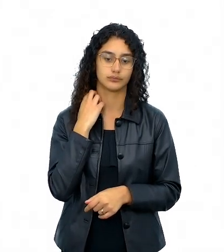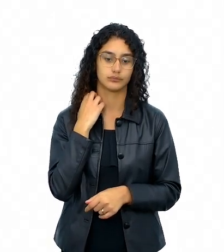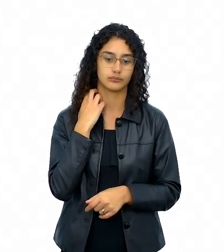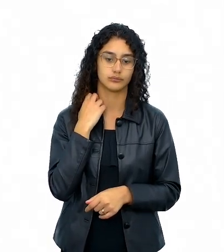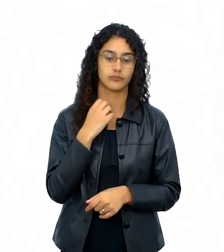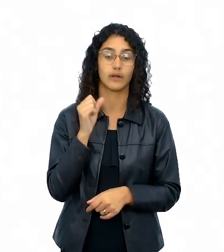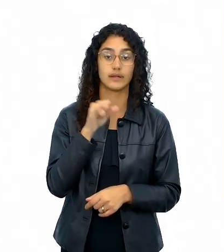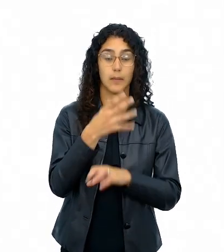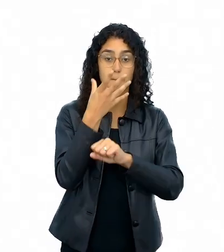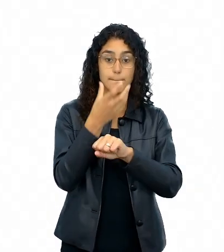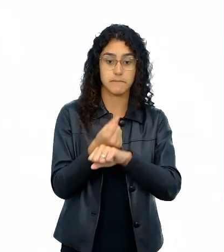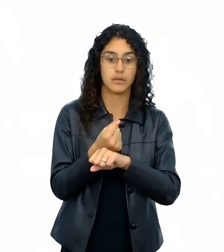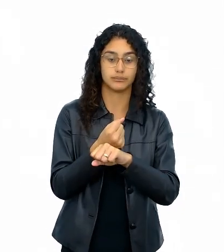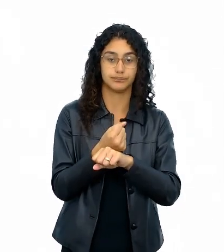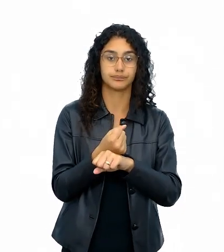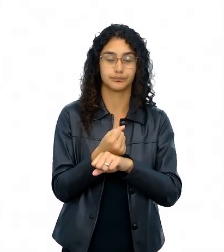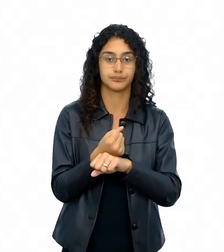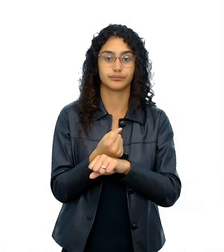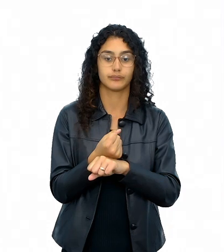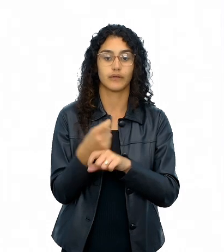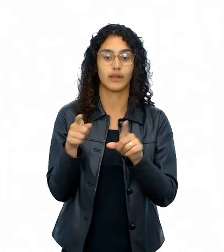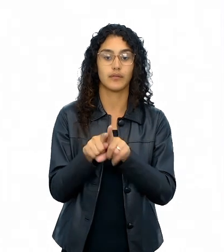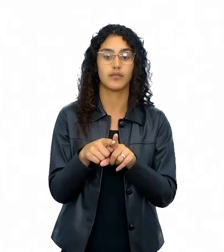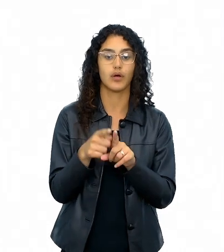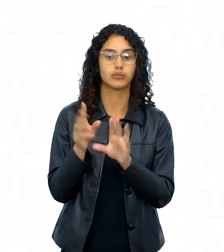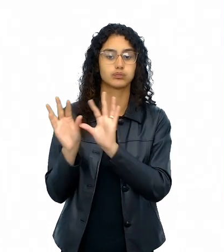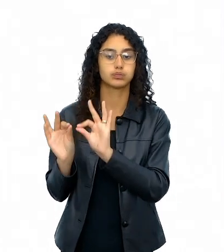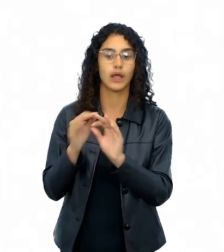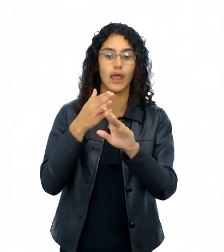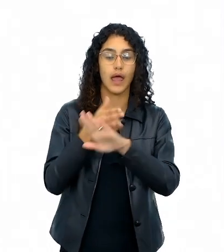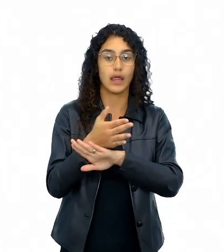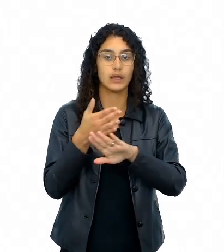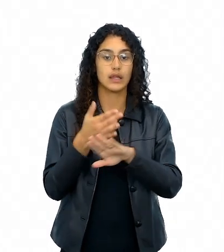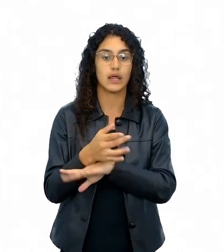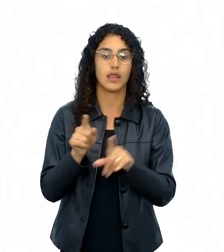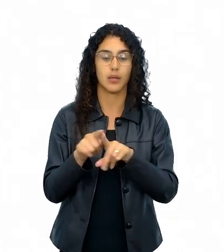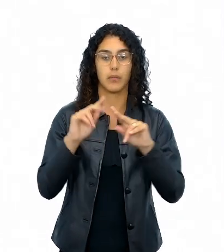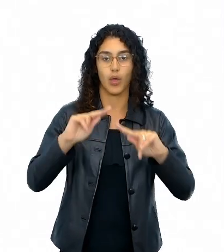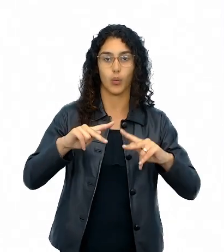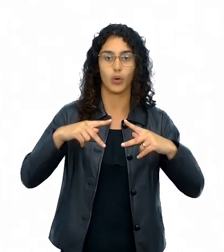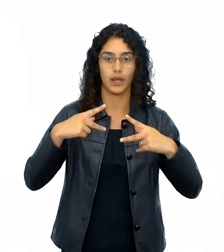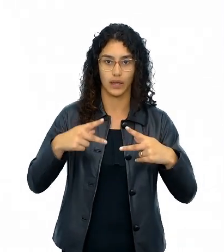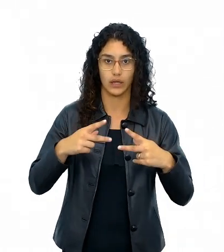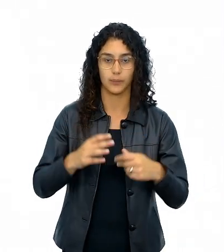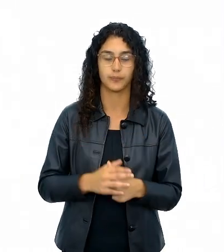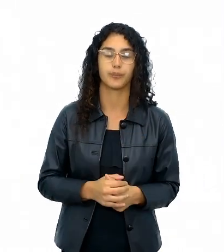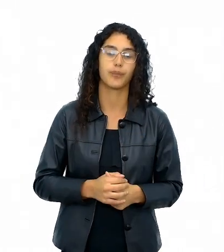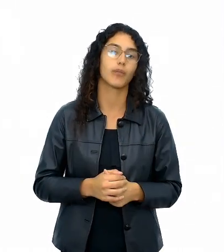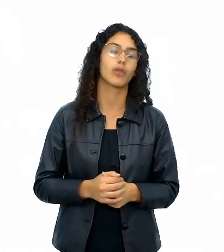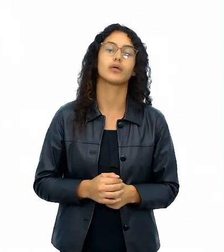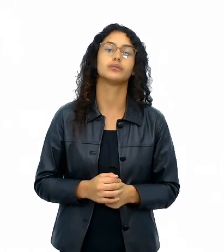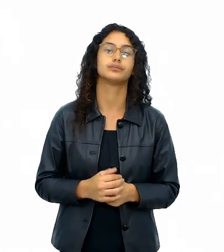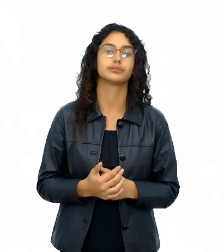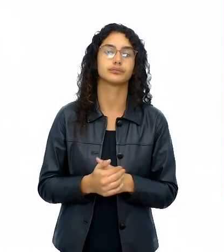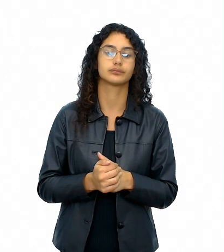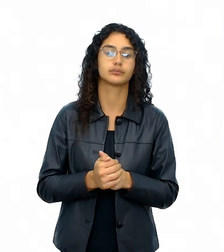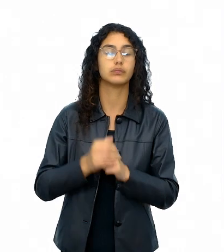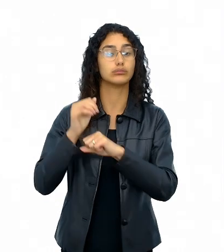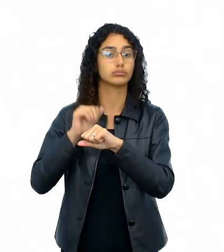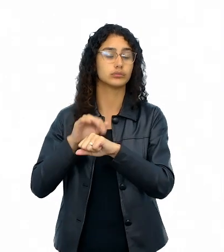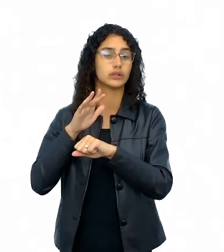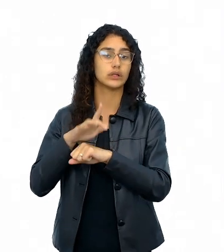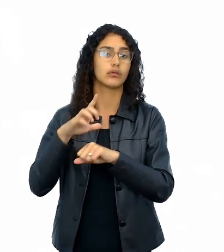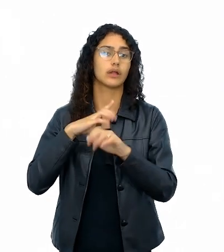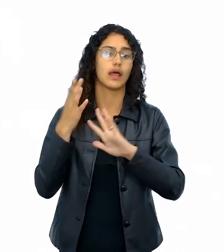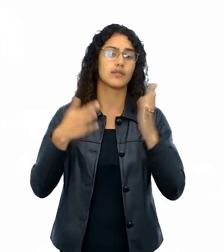se vocês baixarem a pauta, vocês vão conseguir acessar o link. Então, dá uma sugestão de,